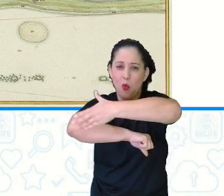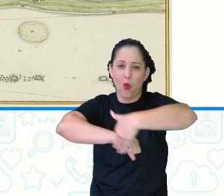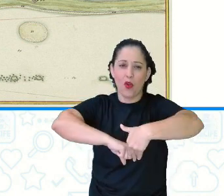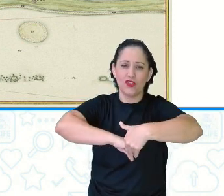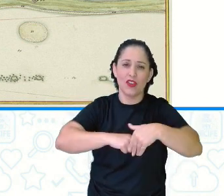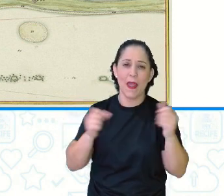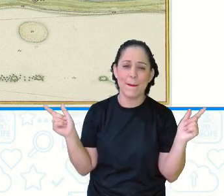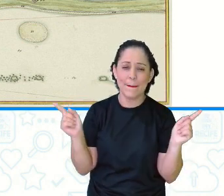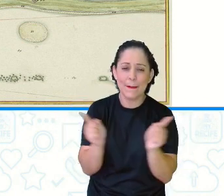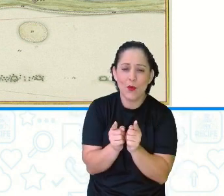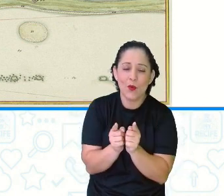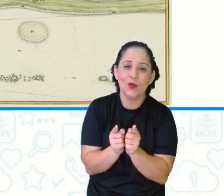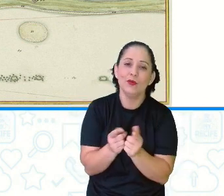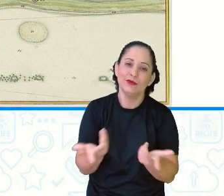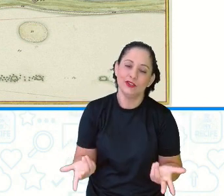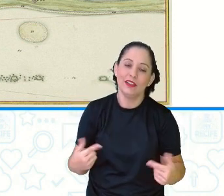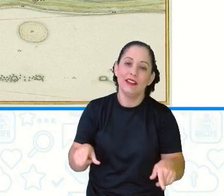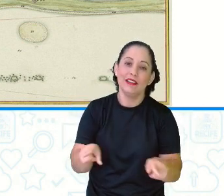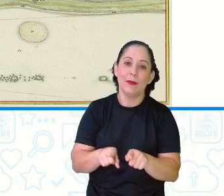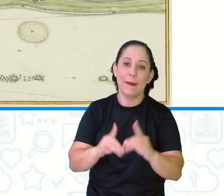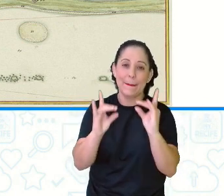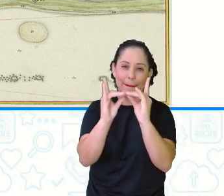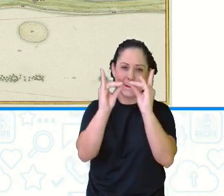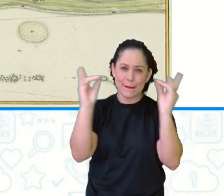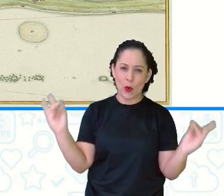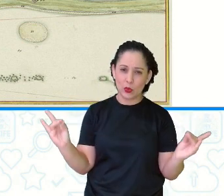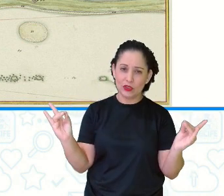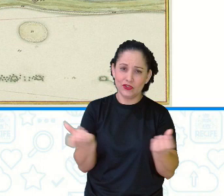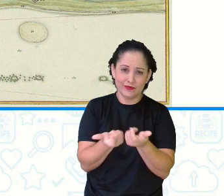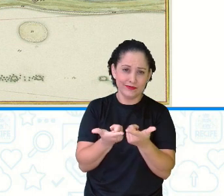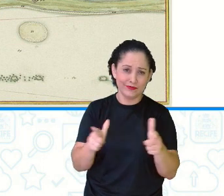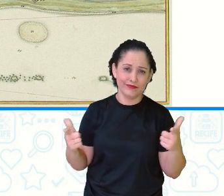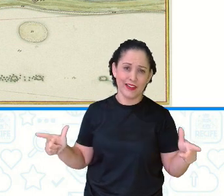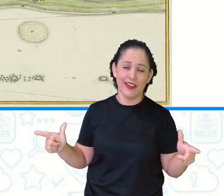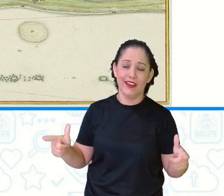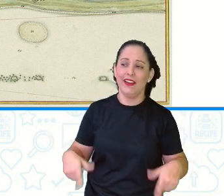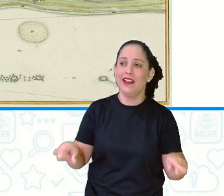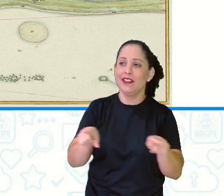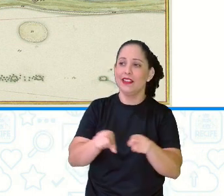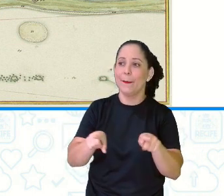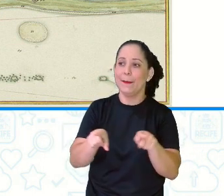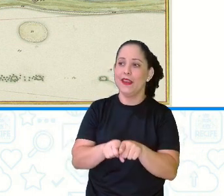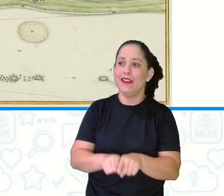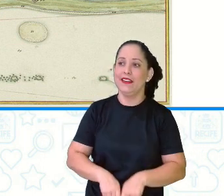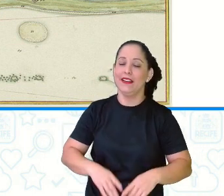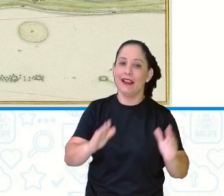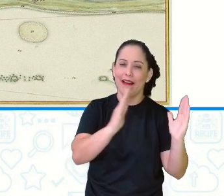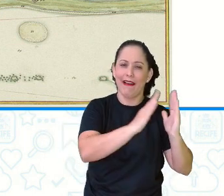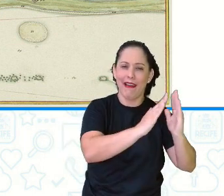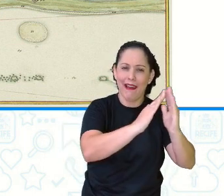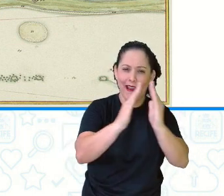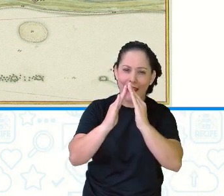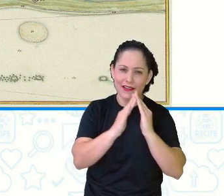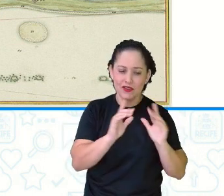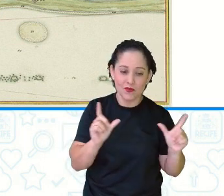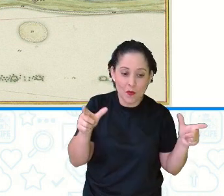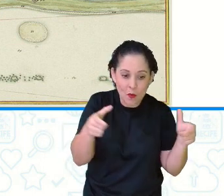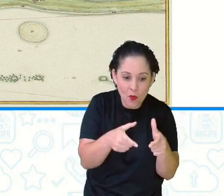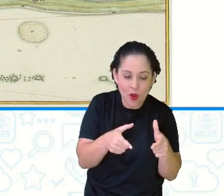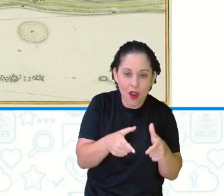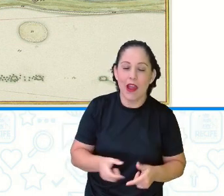tem muitas pontes, não tem muitas casas como a gente está habituada. Esse aqui foi um mapa holandês desenhado